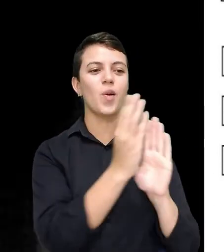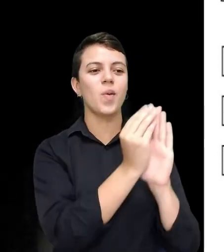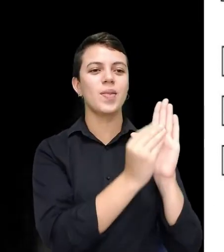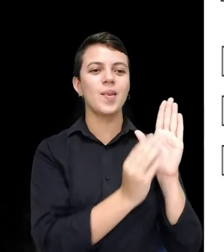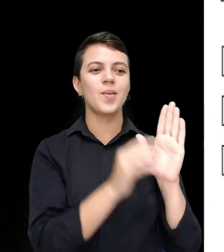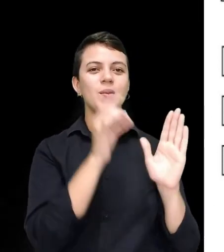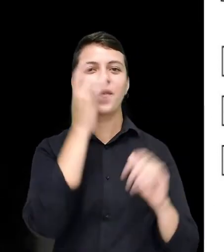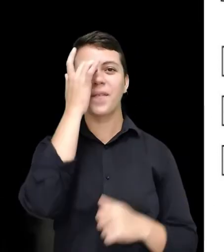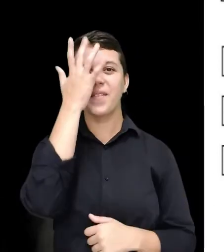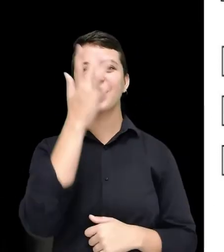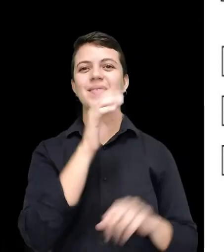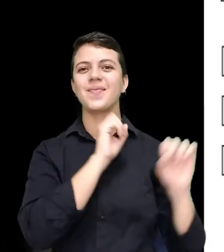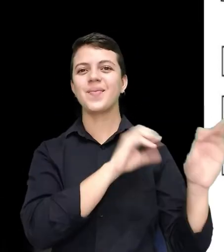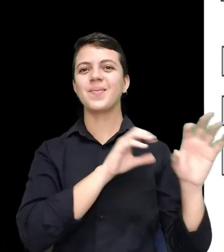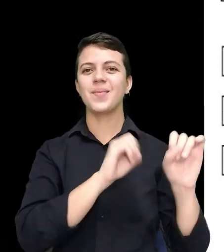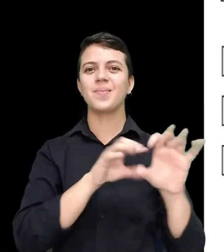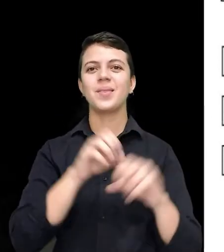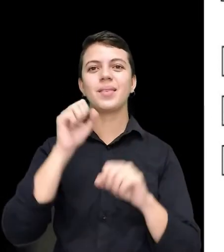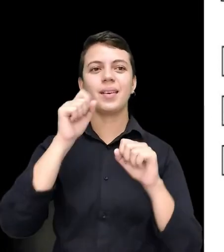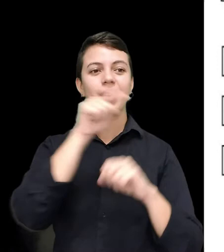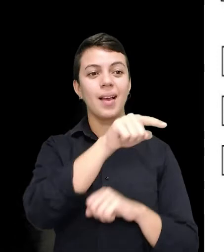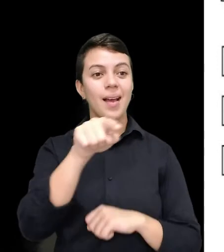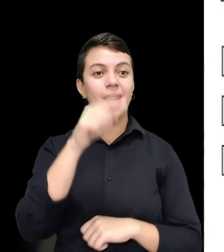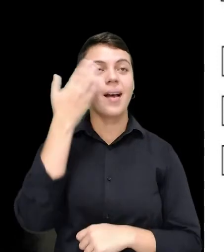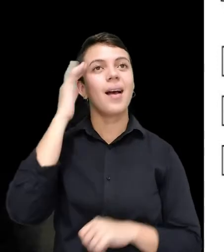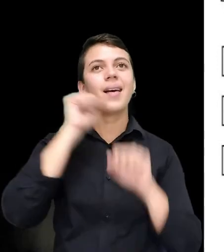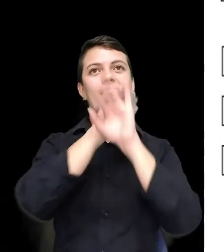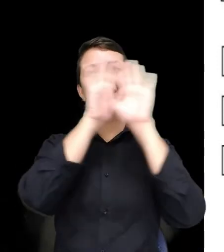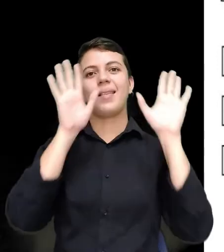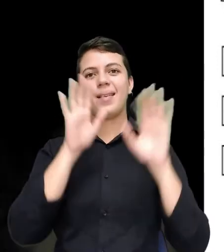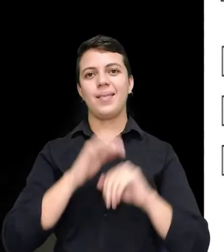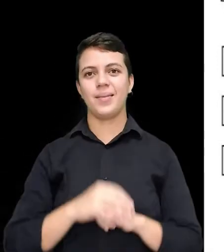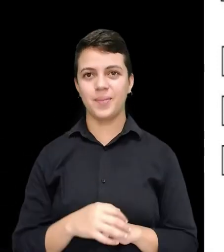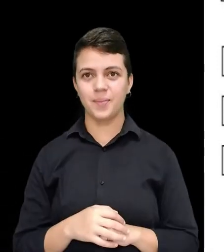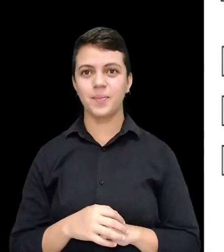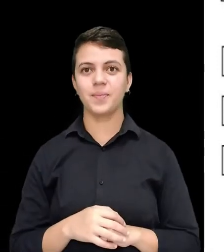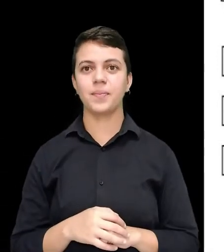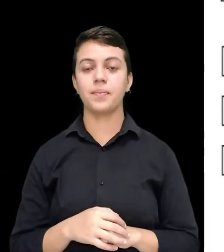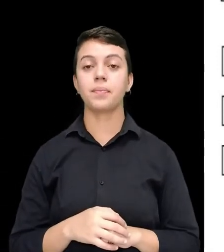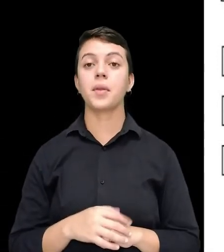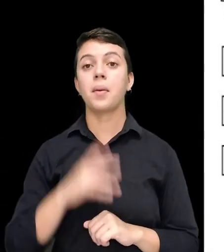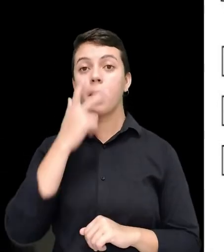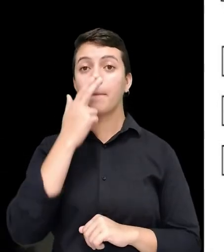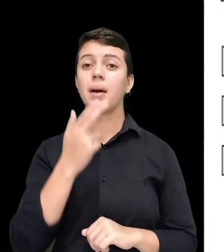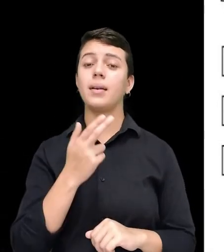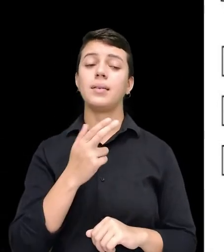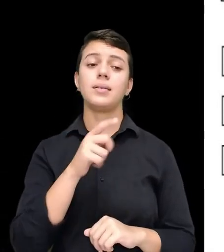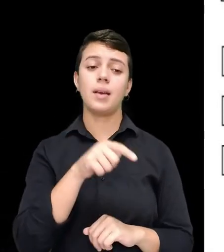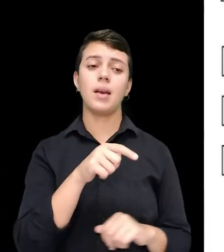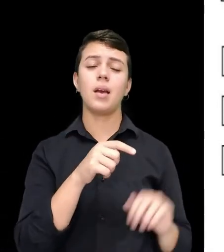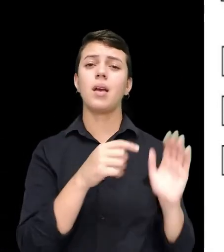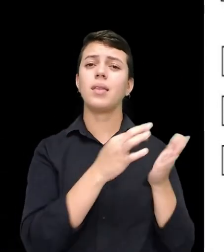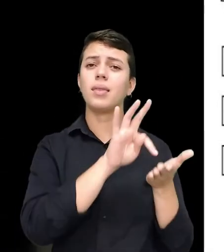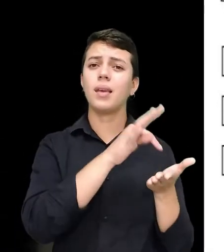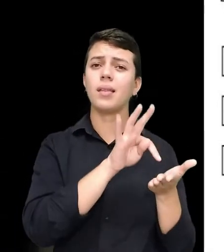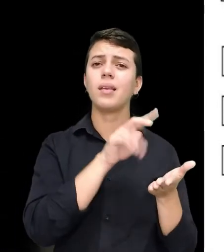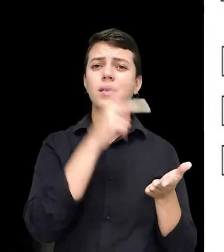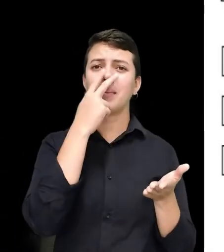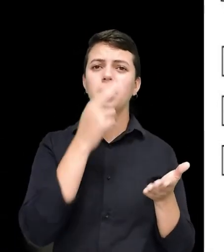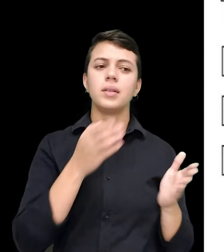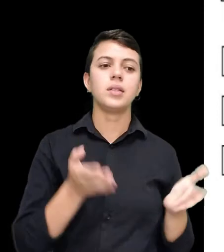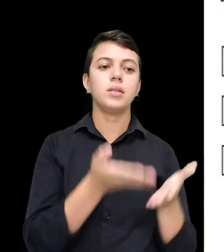os estudantes, no caso, para buscar esses meios por si próprios também